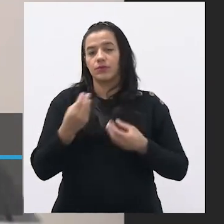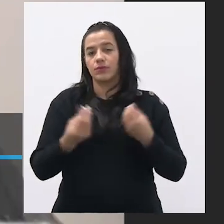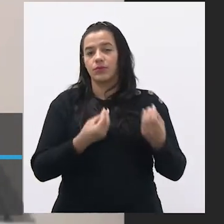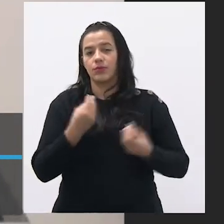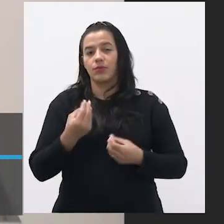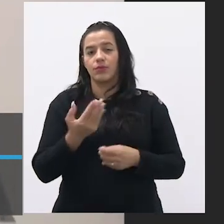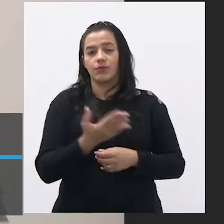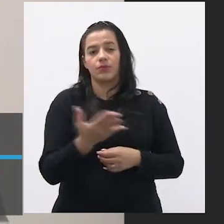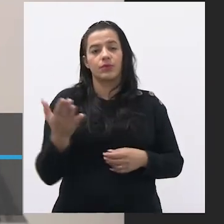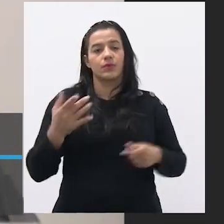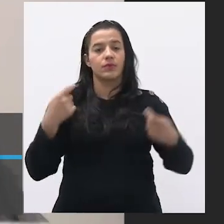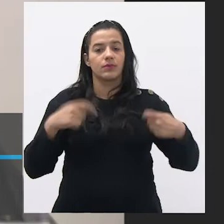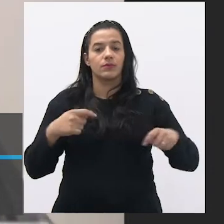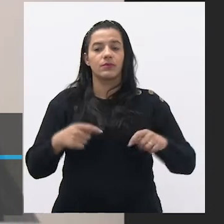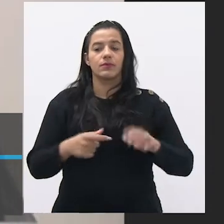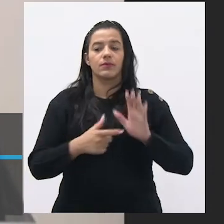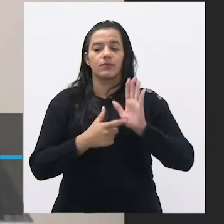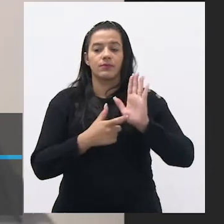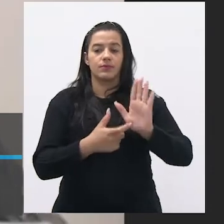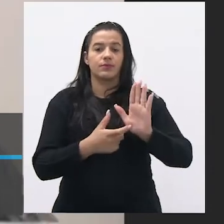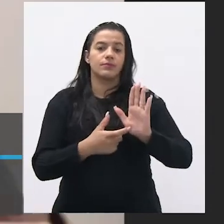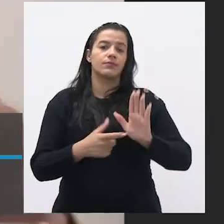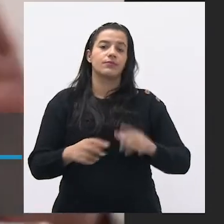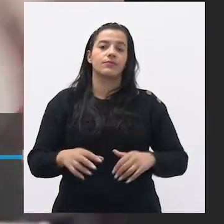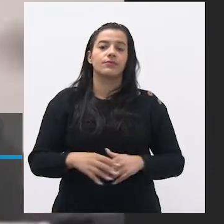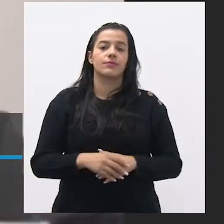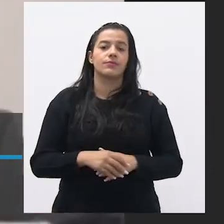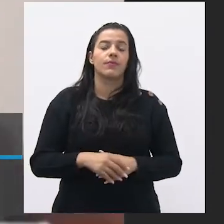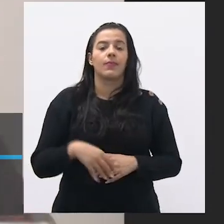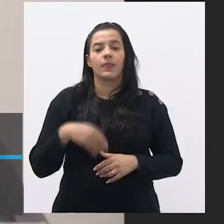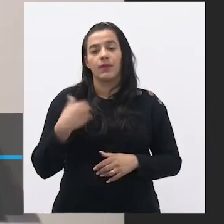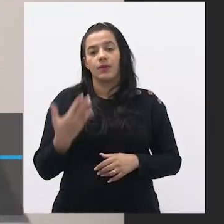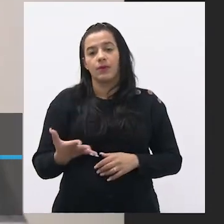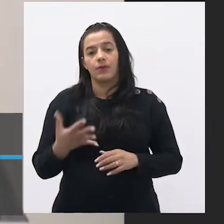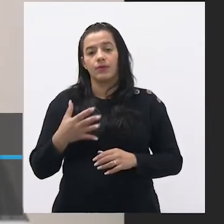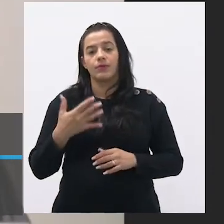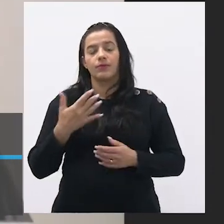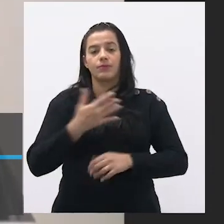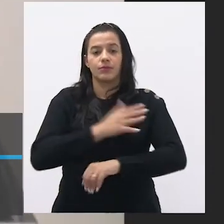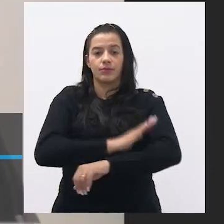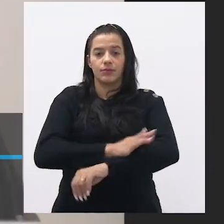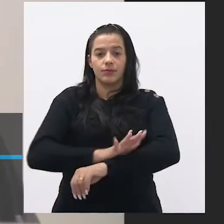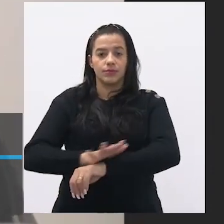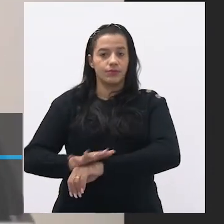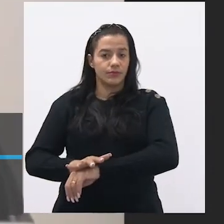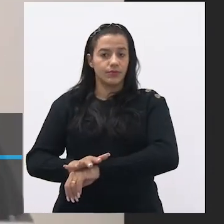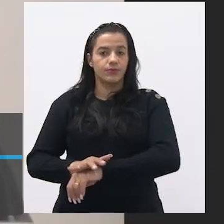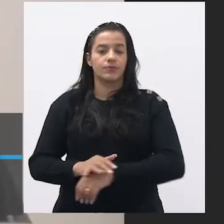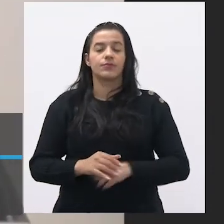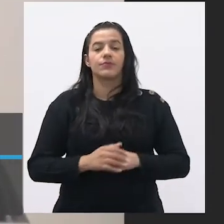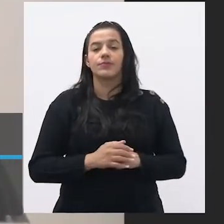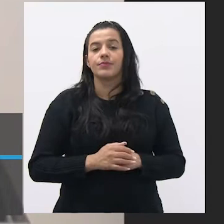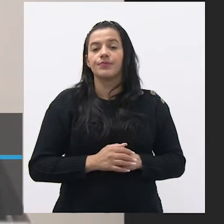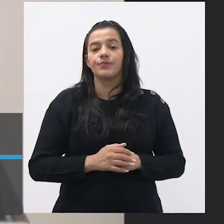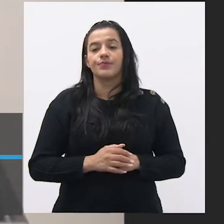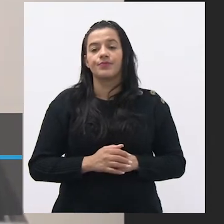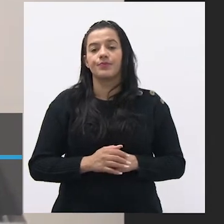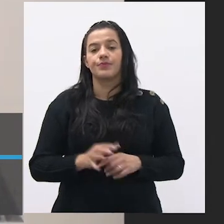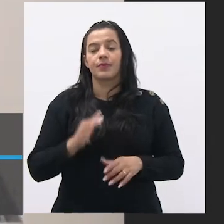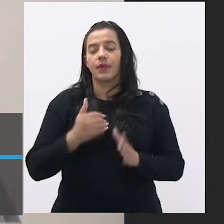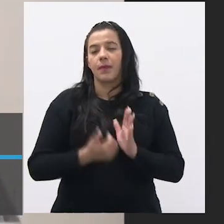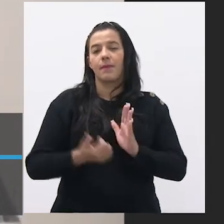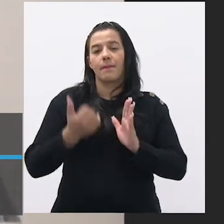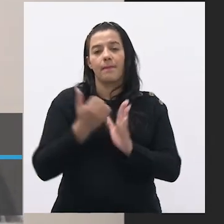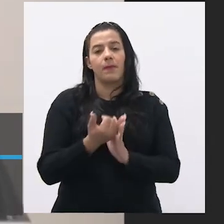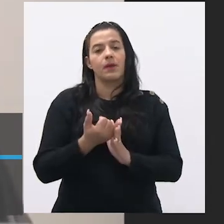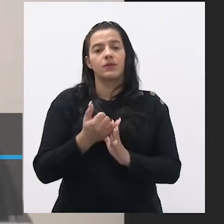têm que apresentar a questão do preconceito e discriminação. Porque muito mais do que os